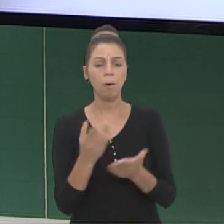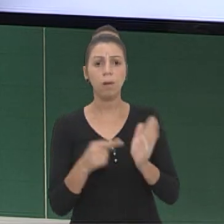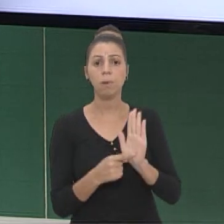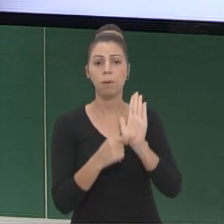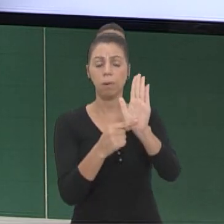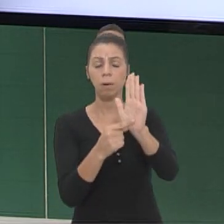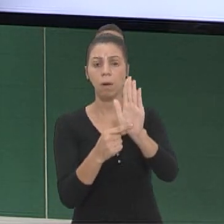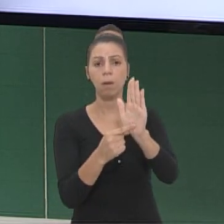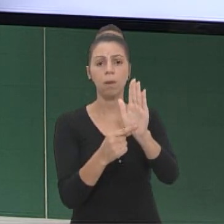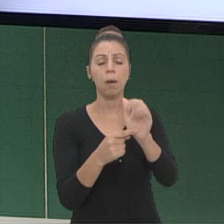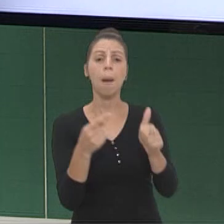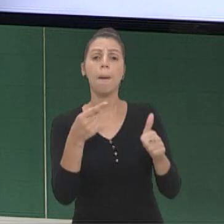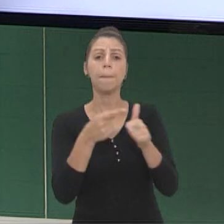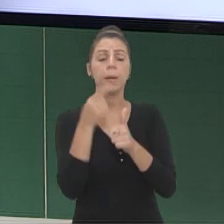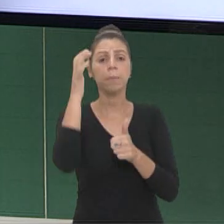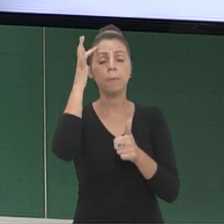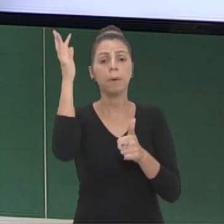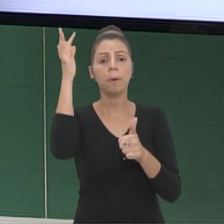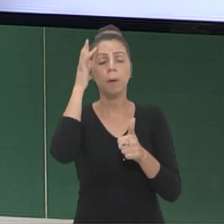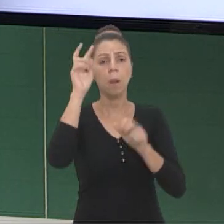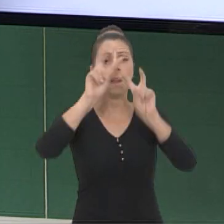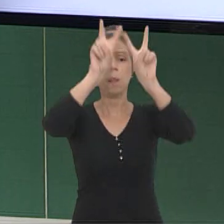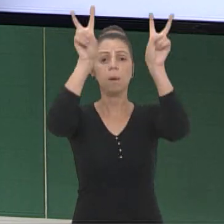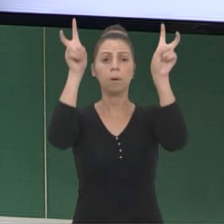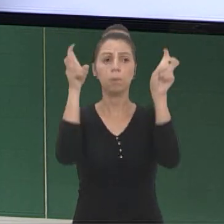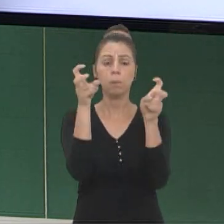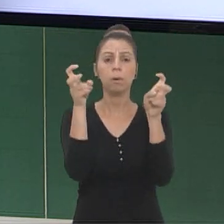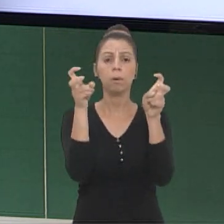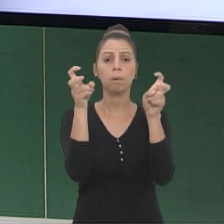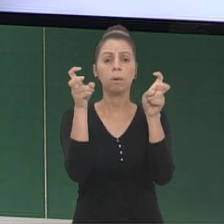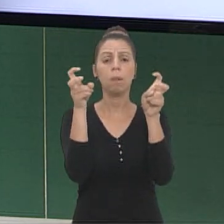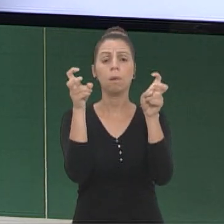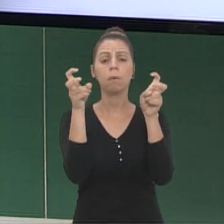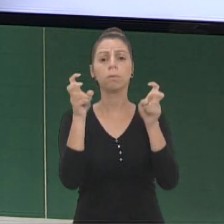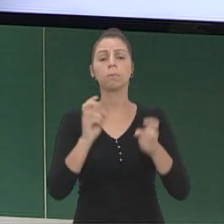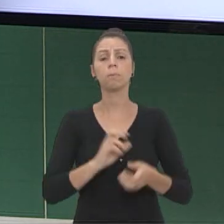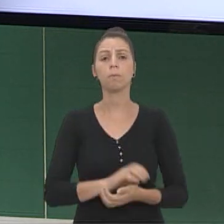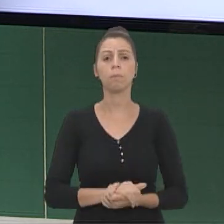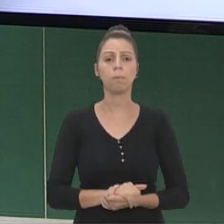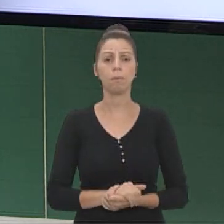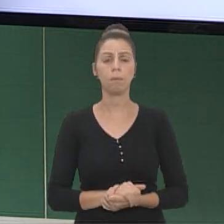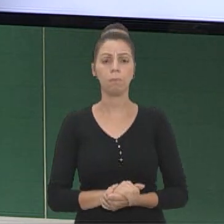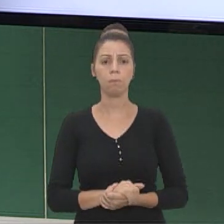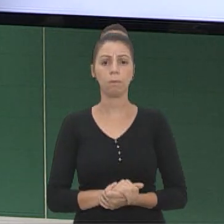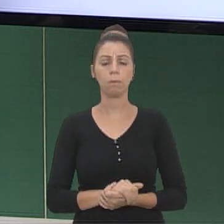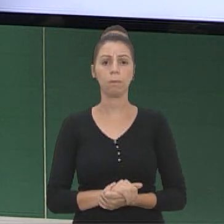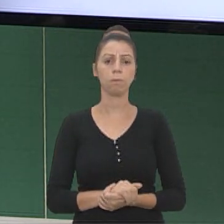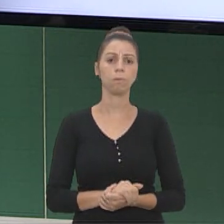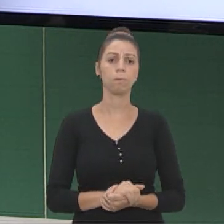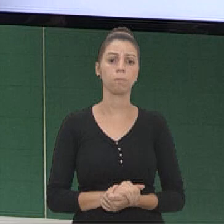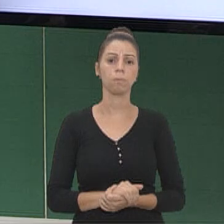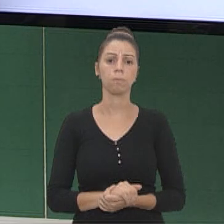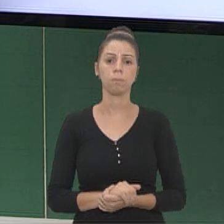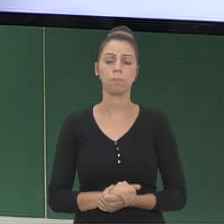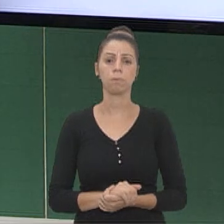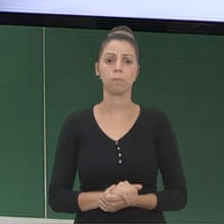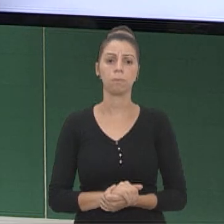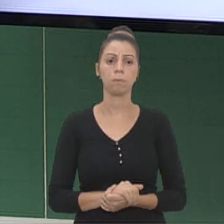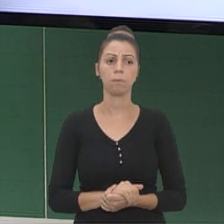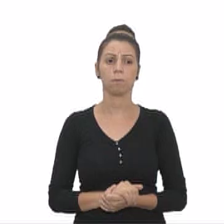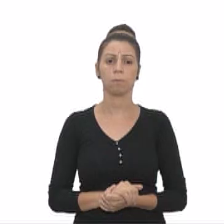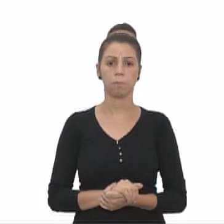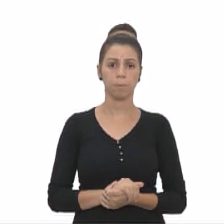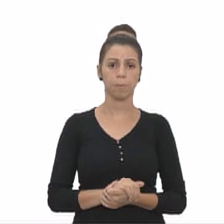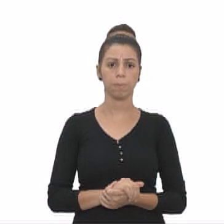para a nossa primeira reflexão, um titular. Olha só, titular. Já vamos verificar o significado. E ele diz